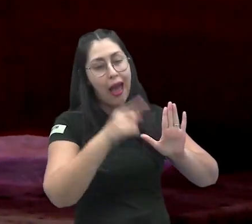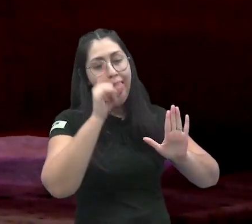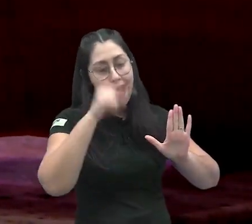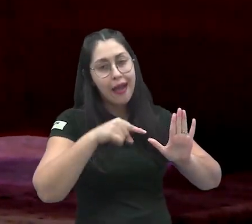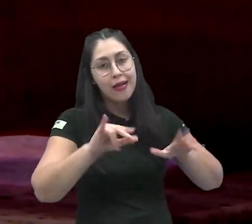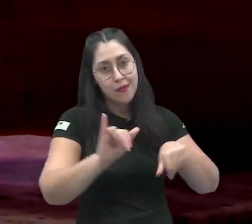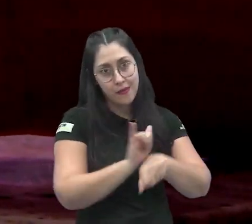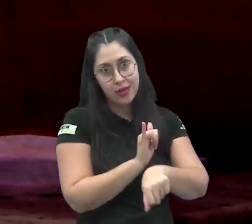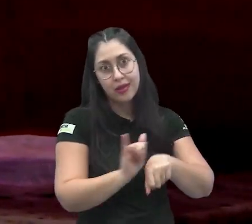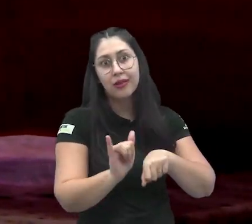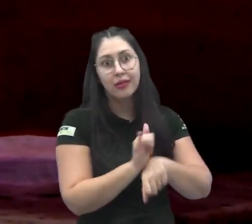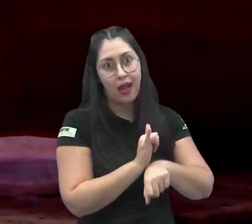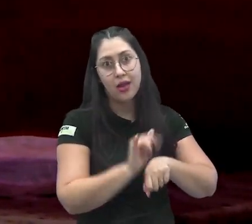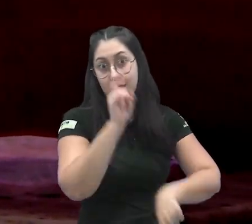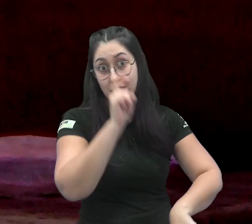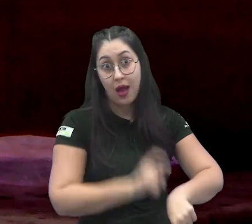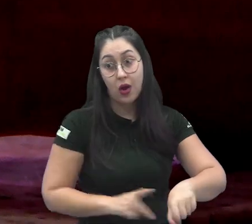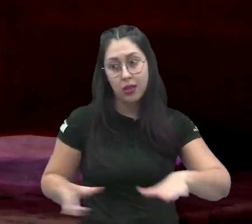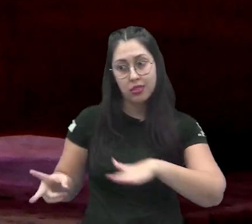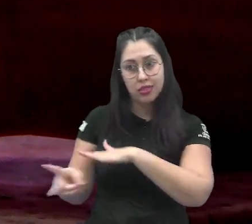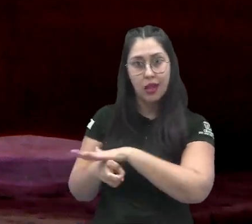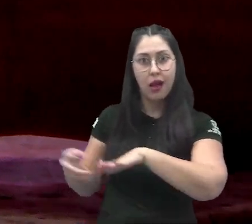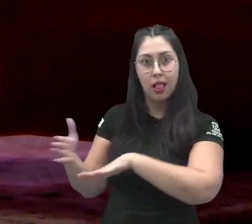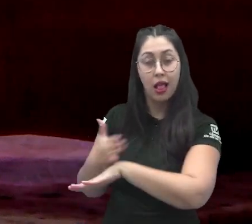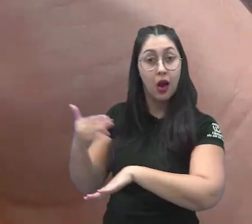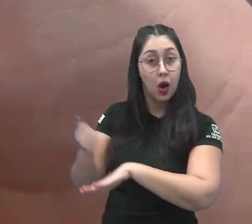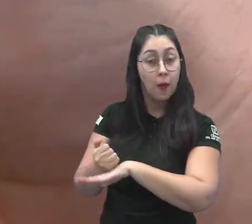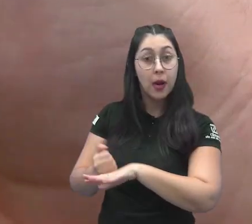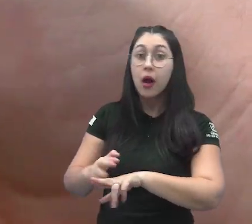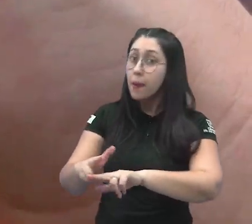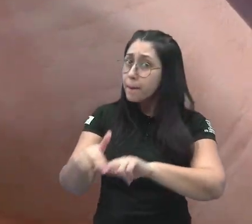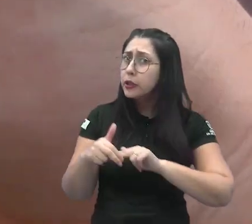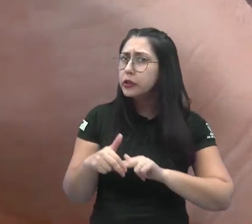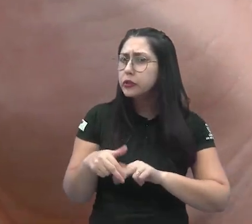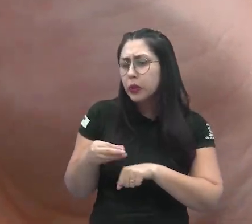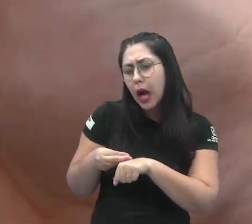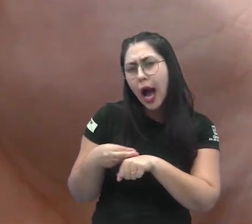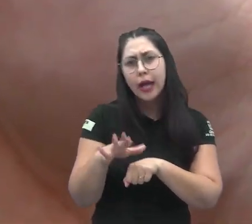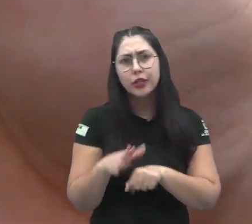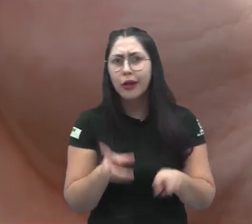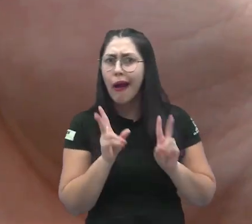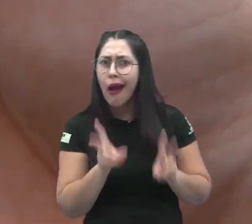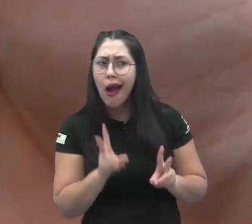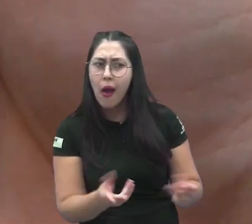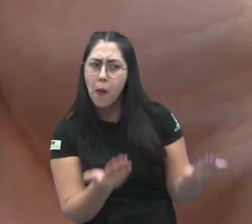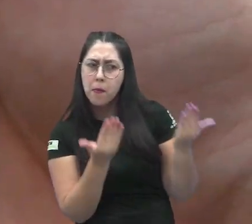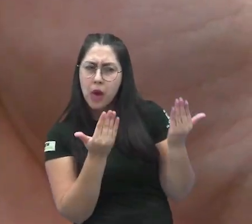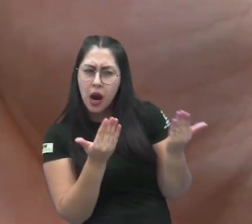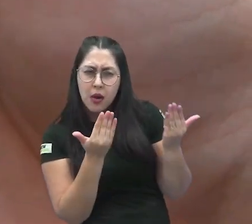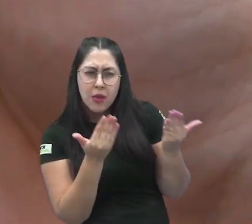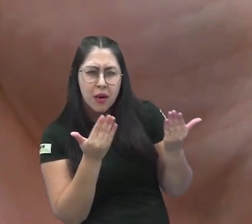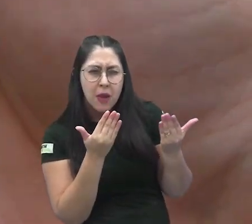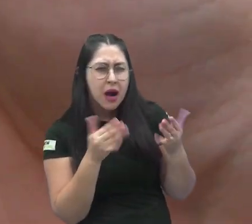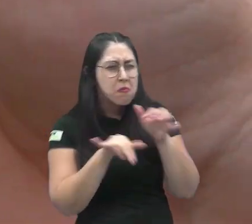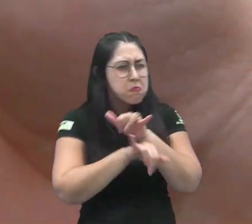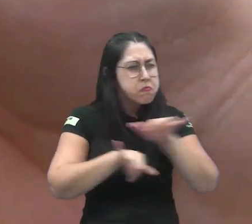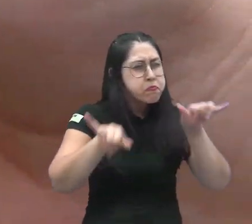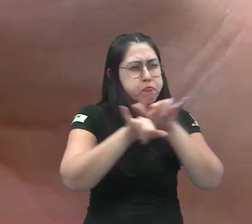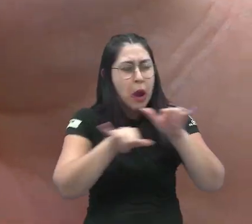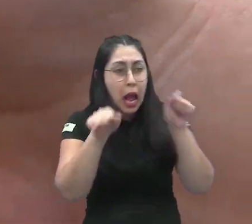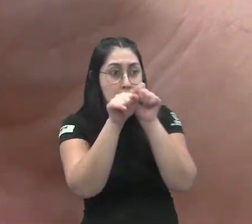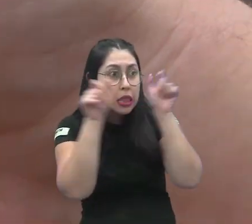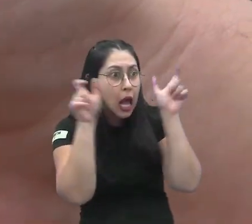estratégia usada por criminosos na hora de aplicar golpes. A dica é suspeitar de textos, imagens e vídeos